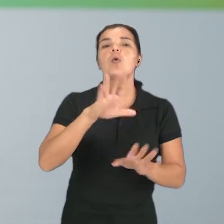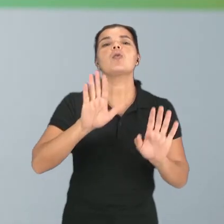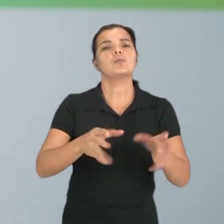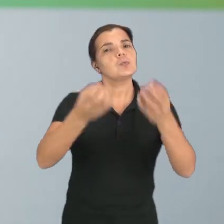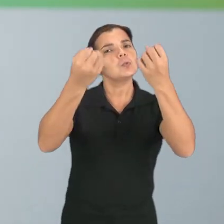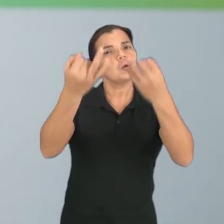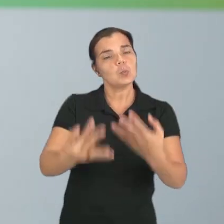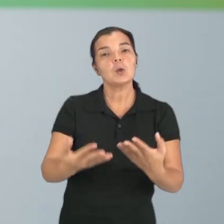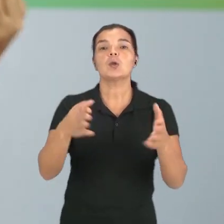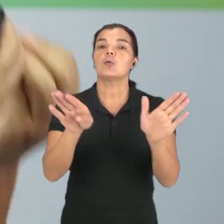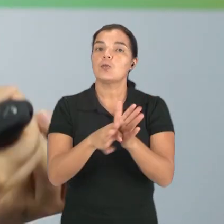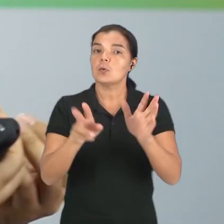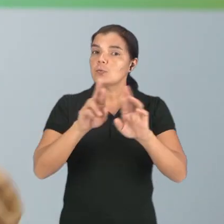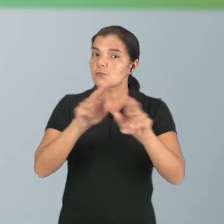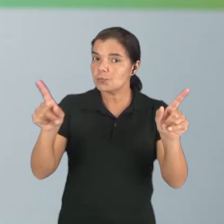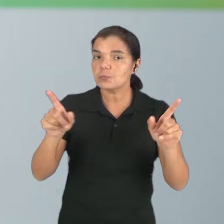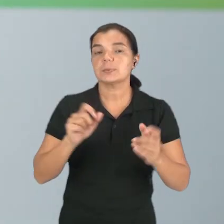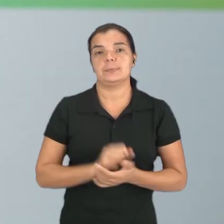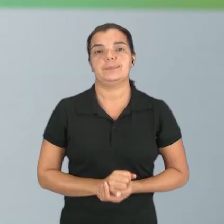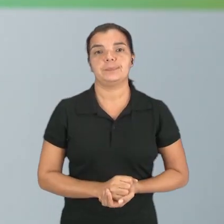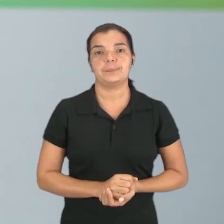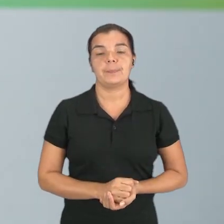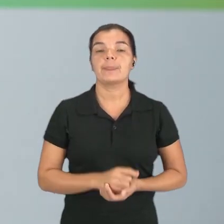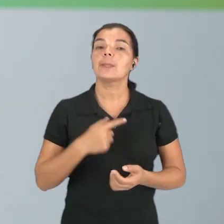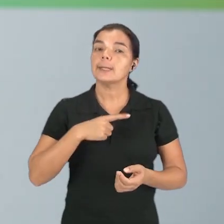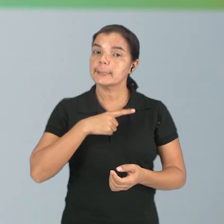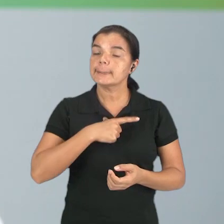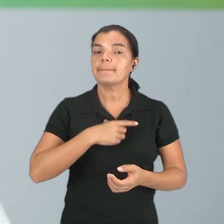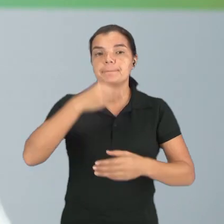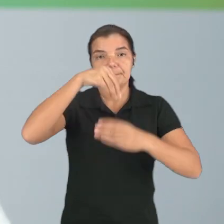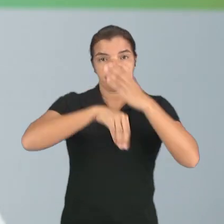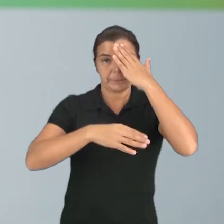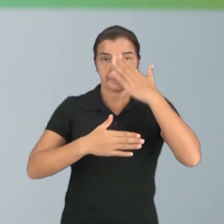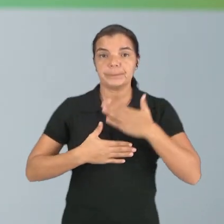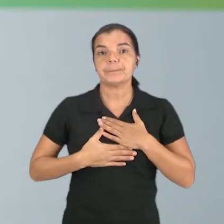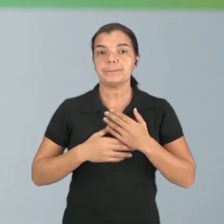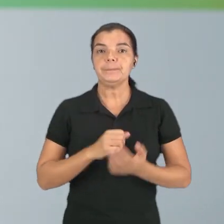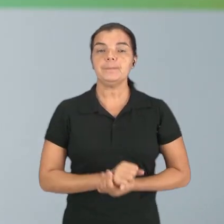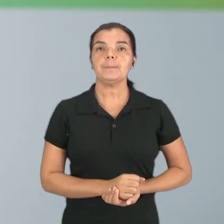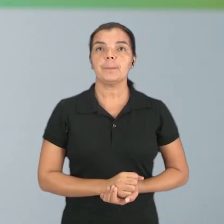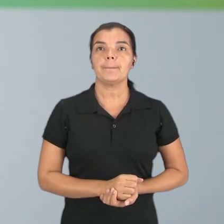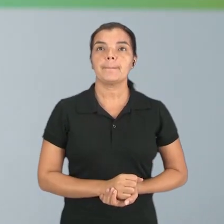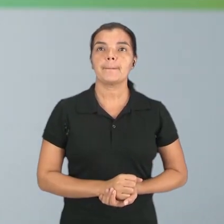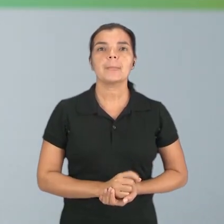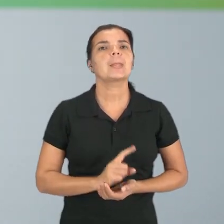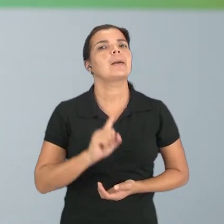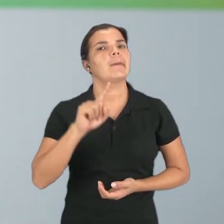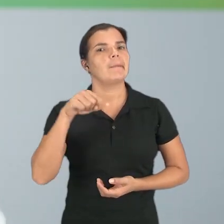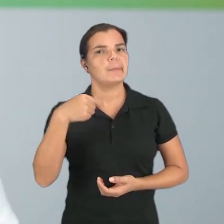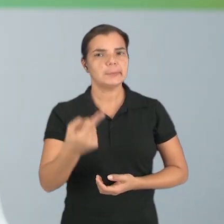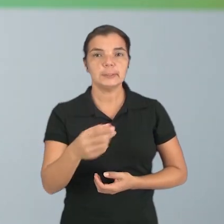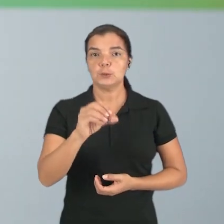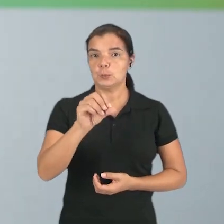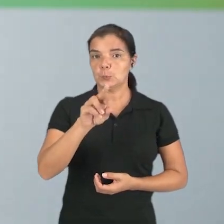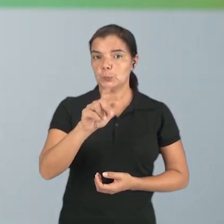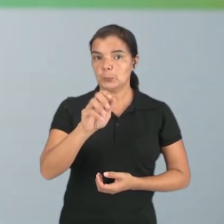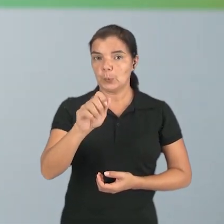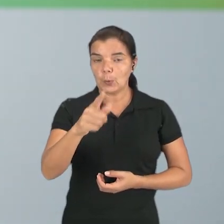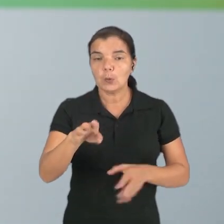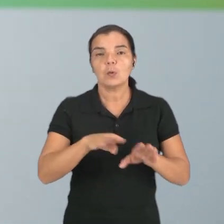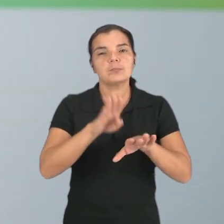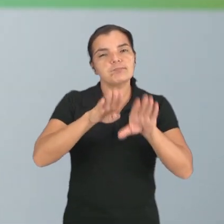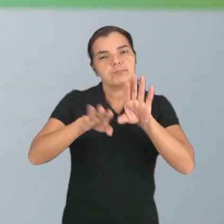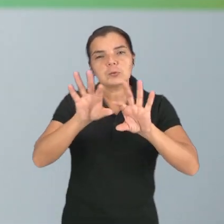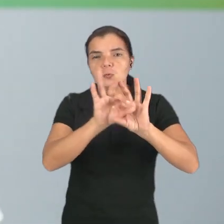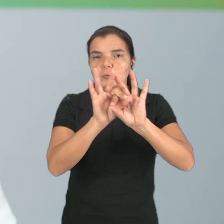estou falando de um órgão diferente que está compondo o meu corpo. Além dos órgãos, conforme eles